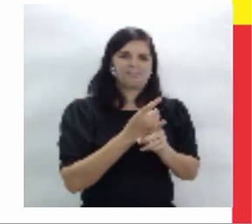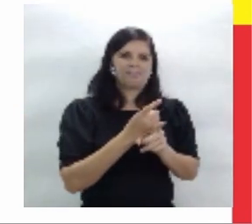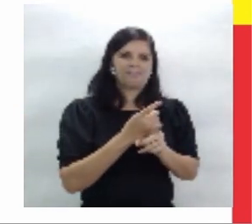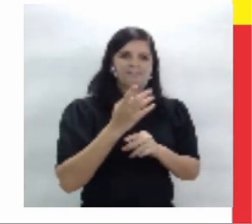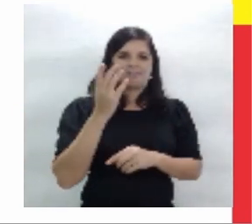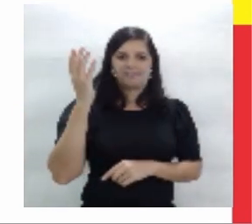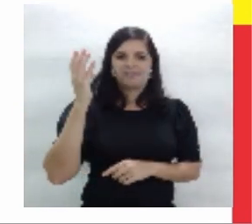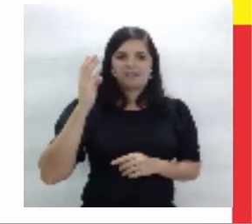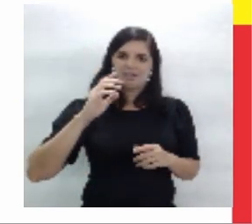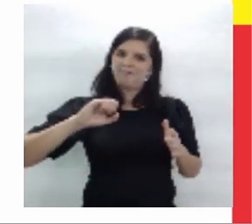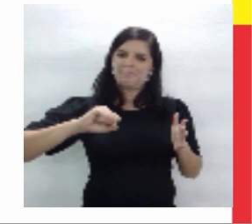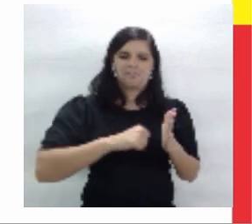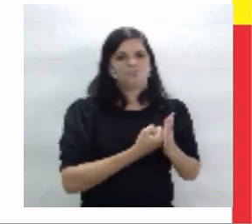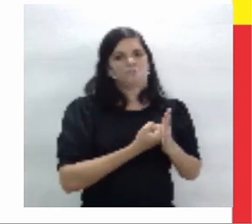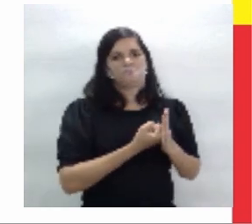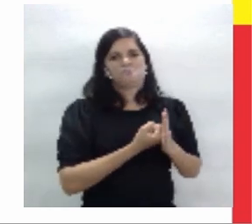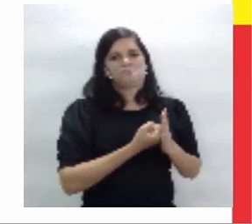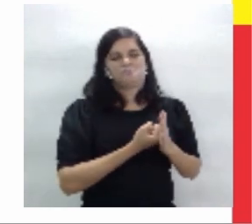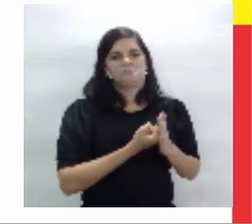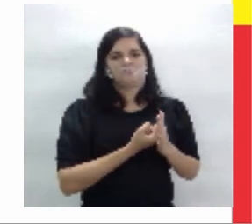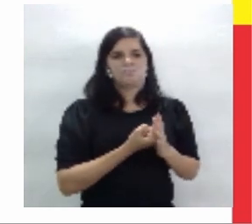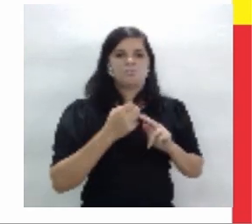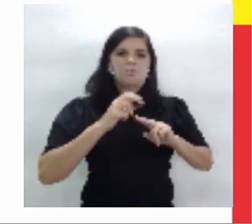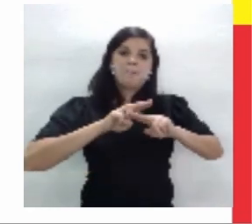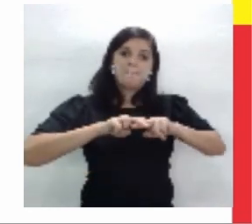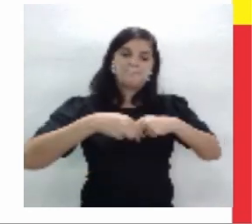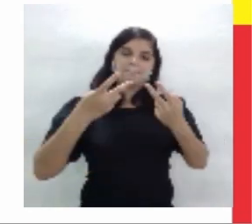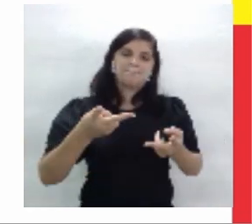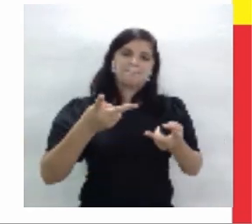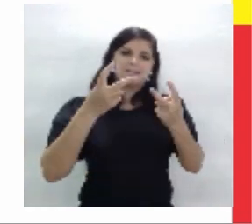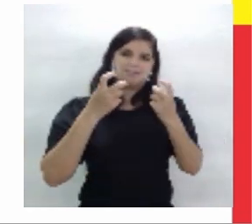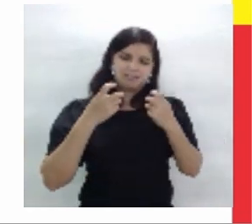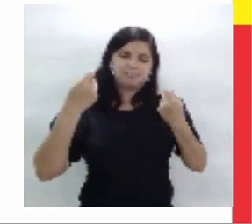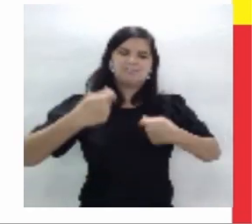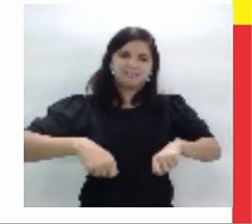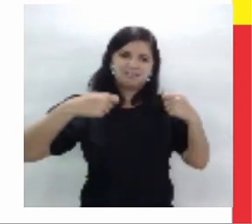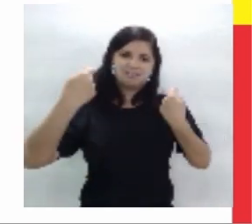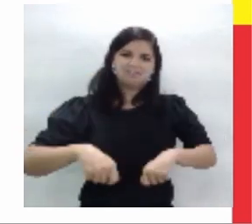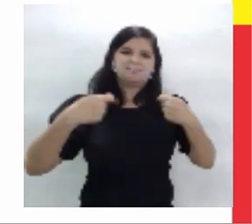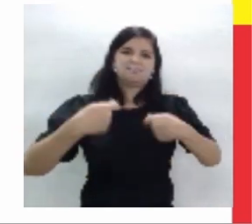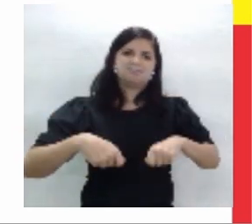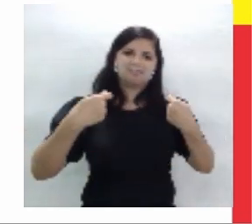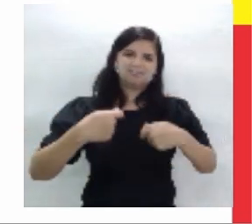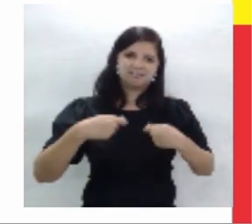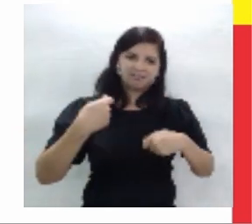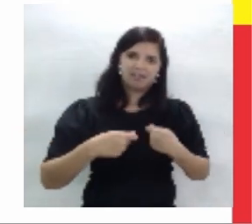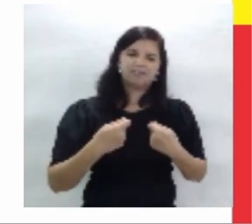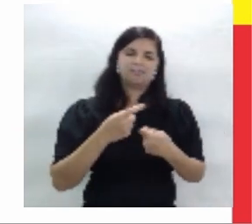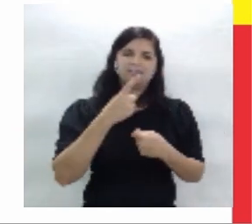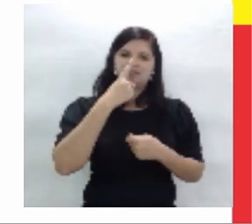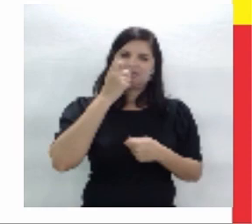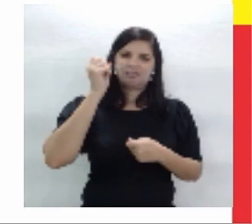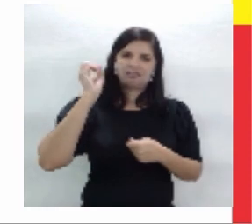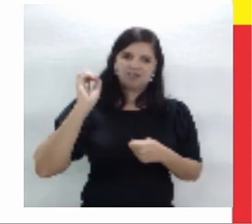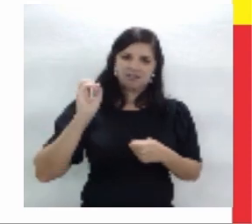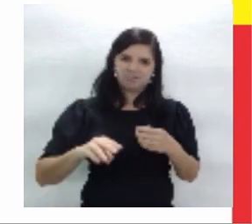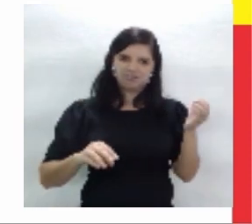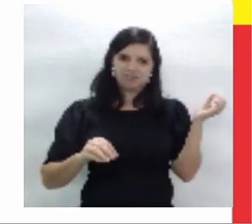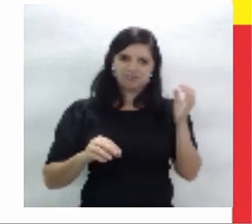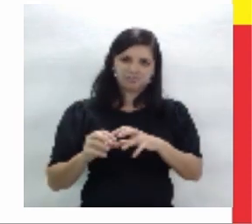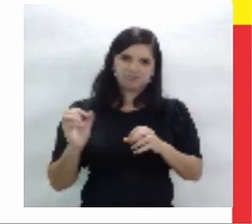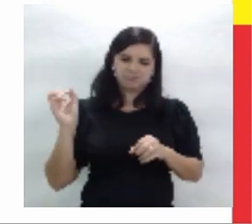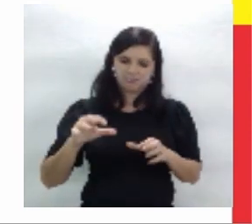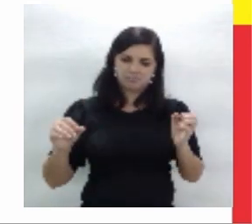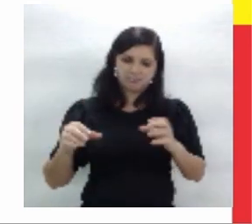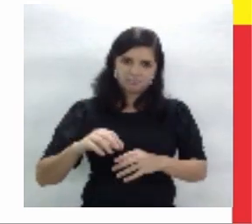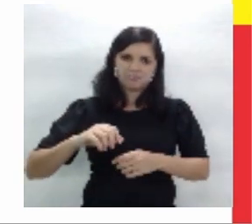um entupimento, tá? Então, a gente está vendo que há necessidade de nós dispersarmos os nossos dejetos